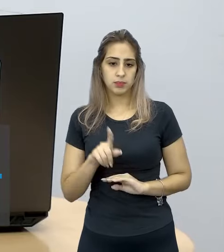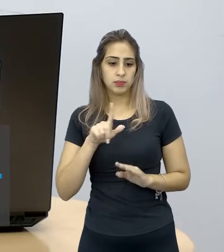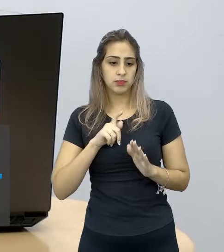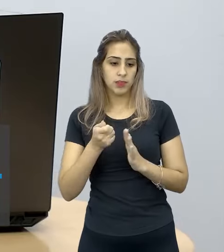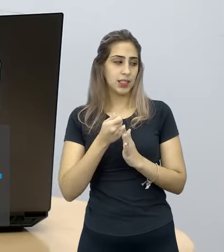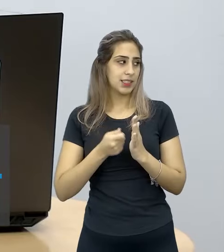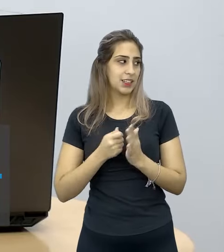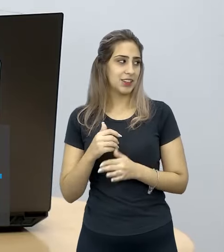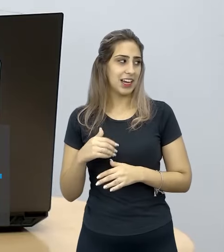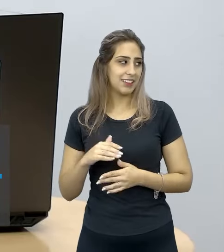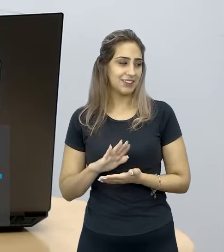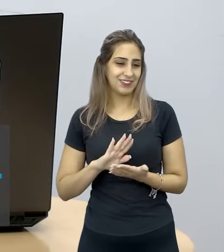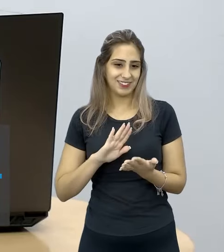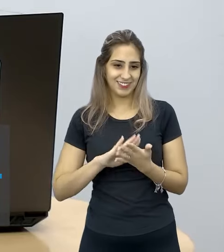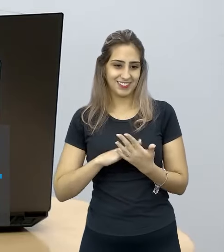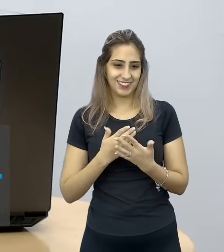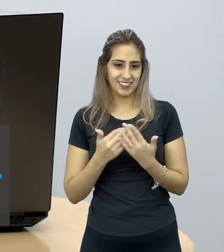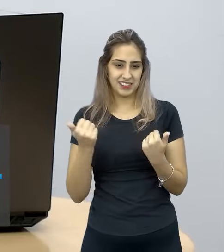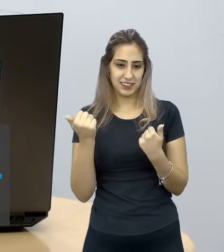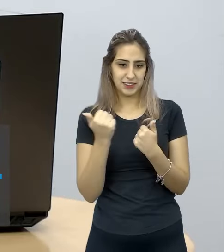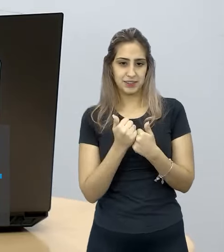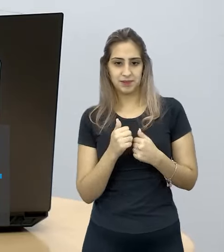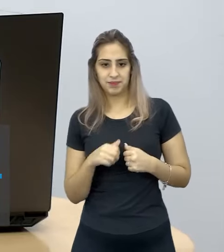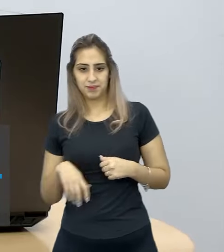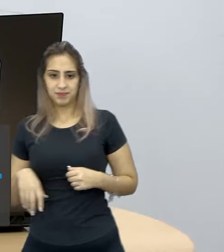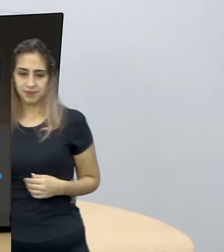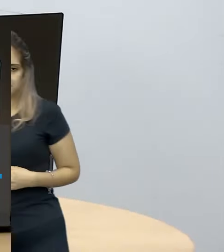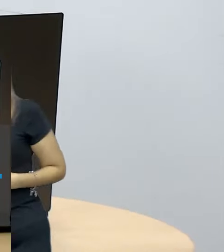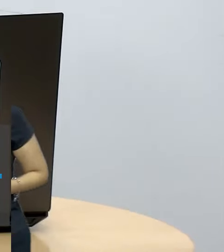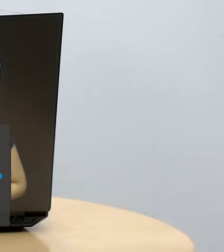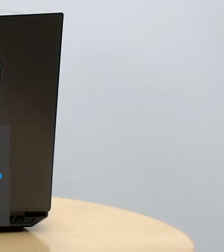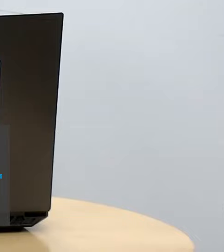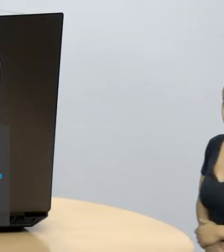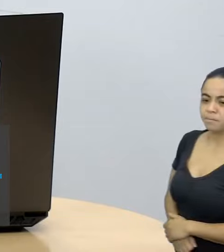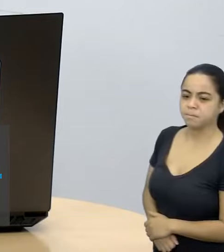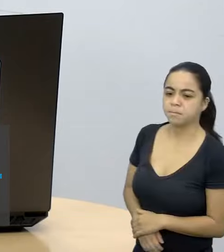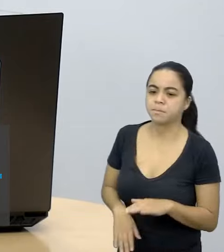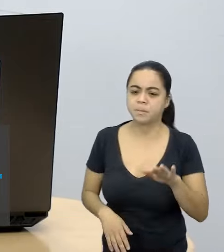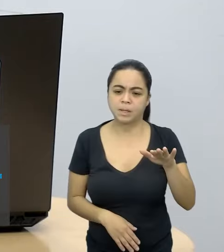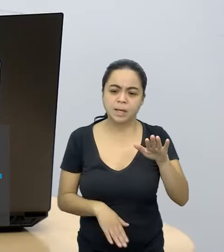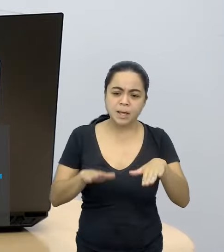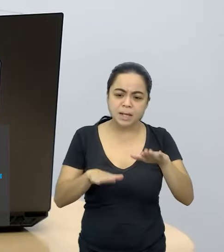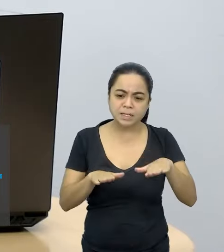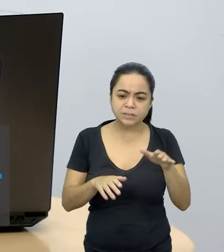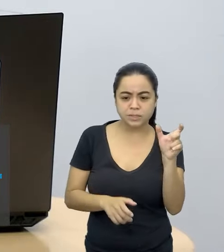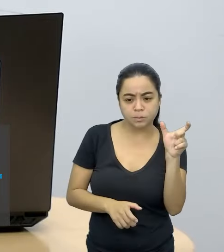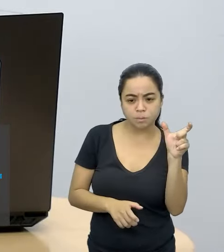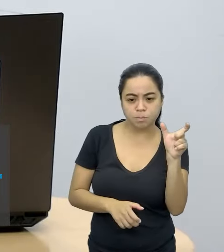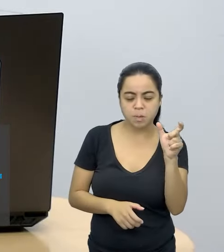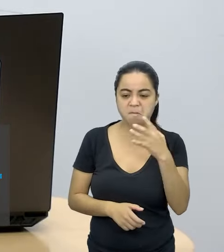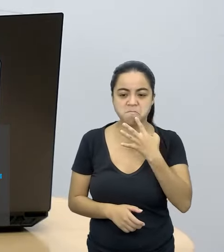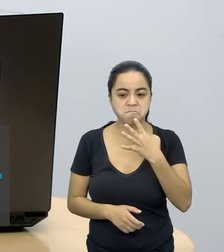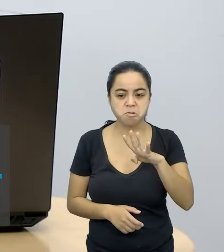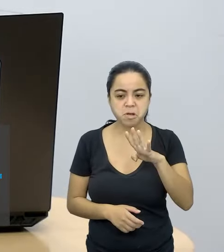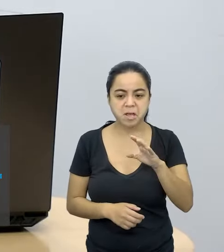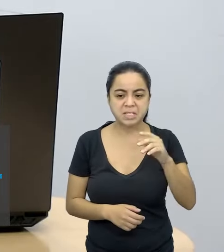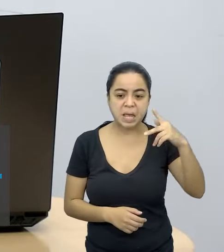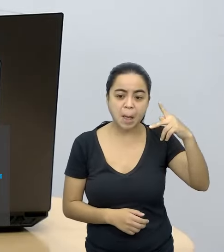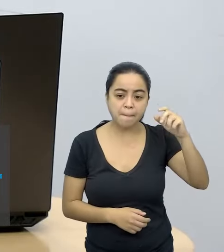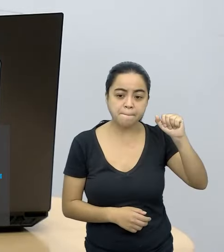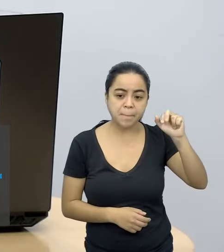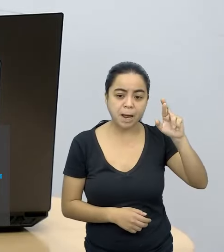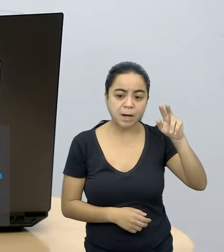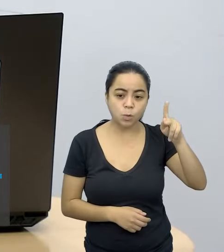anotações, os alunos vão poder fazer a investigação de algum termo que eles não conheçam. O que significa o parkour, né? Ou no